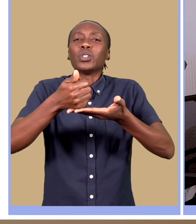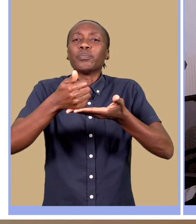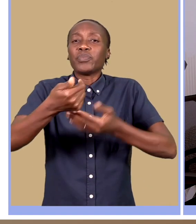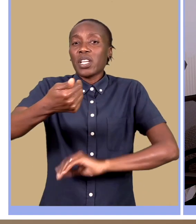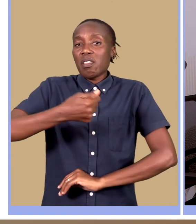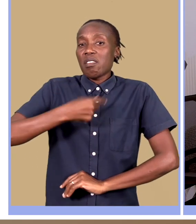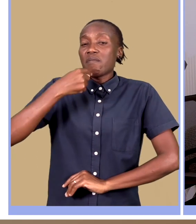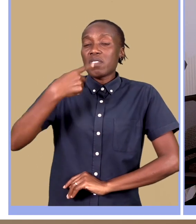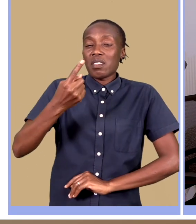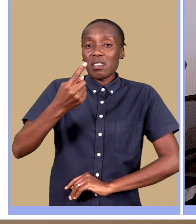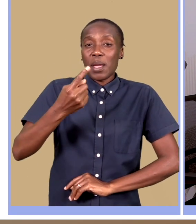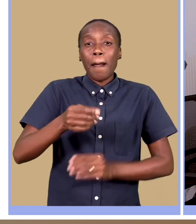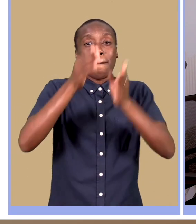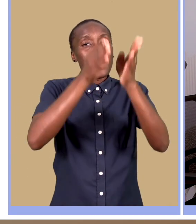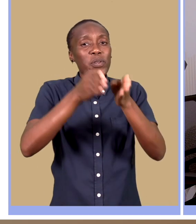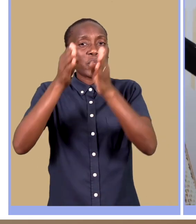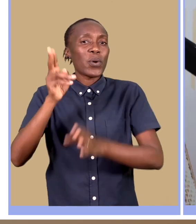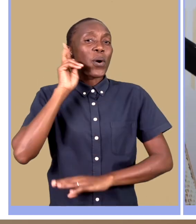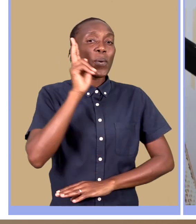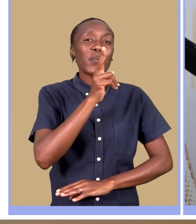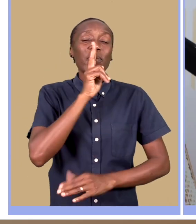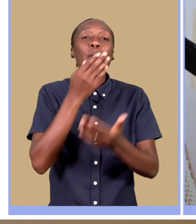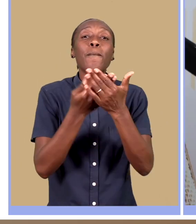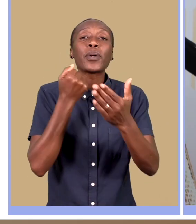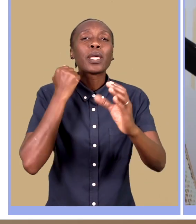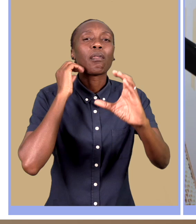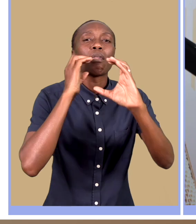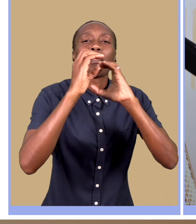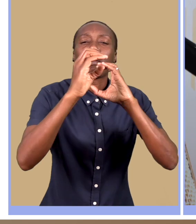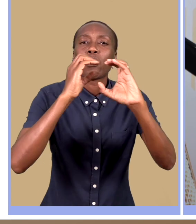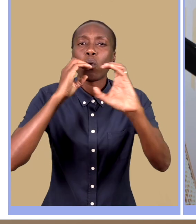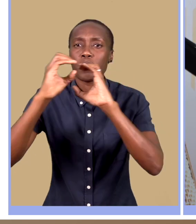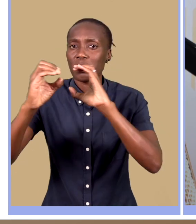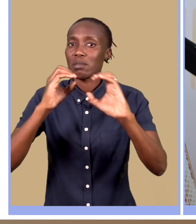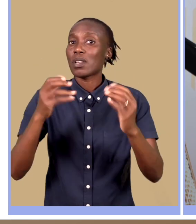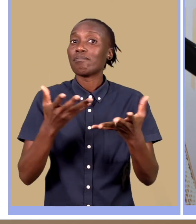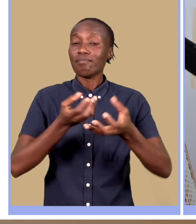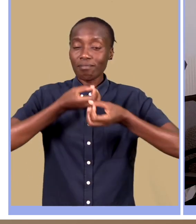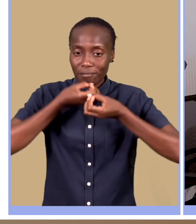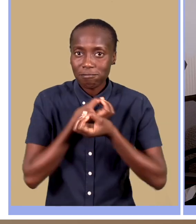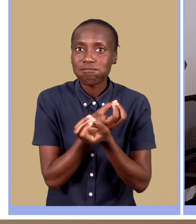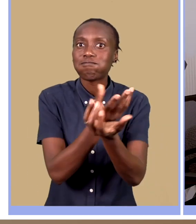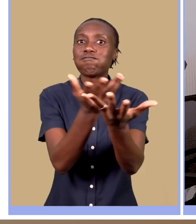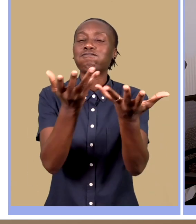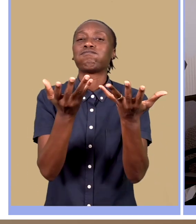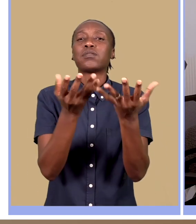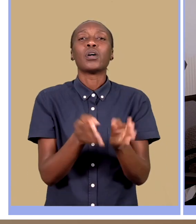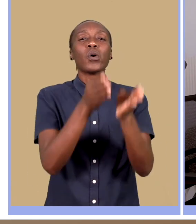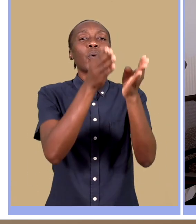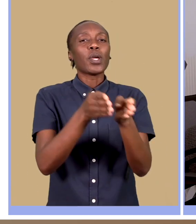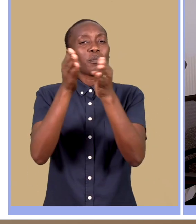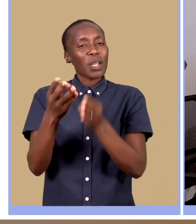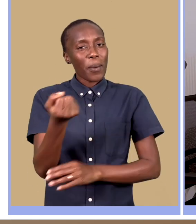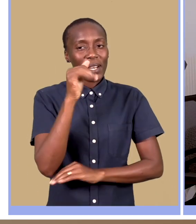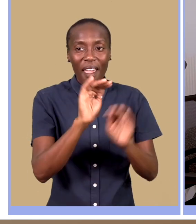sair. Quando falo de pessoas com deficiência auditiva, é por causa da comunicação para ser transmitida de